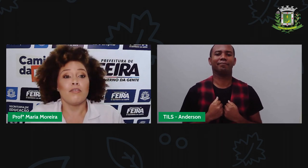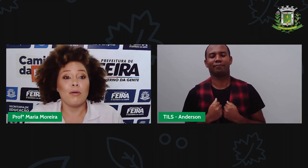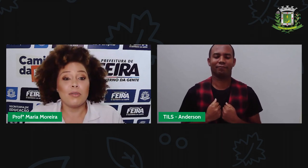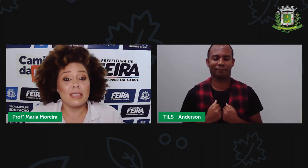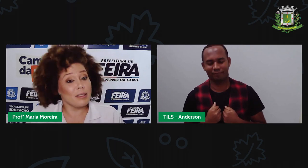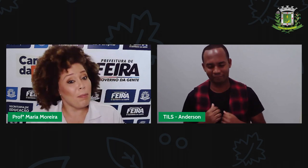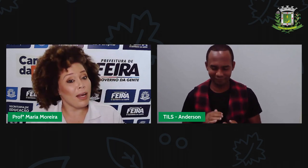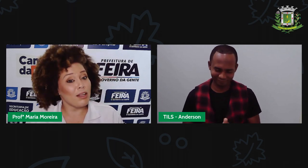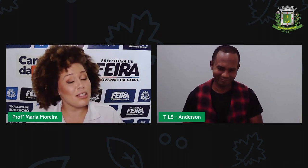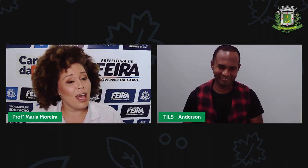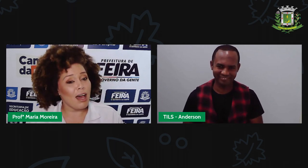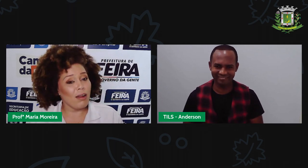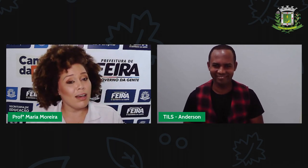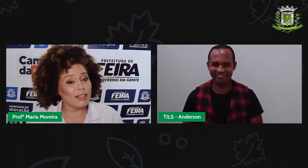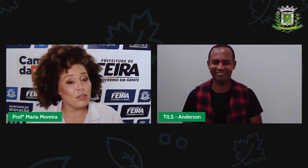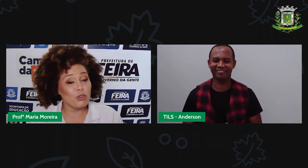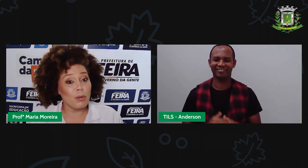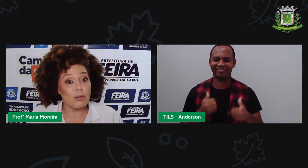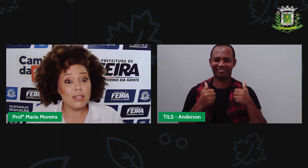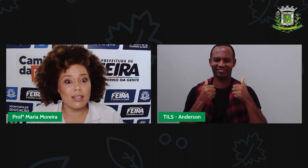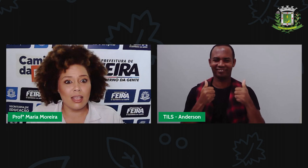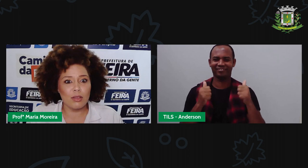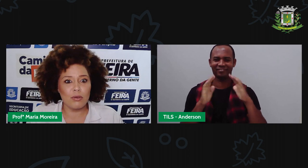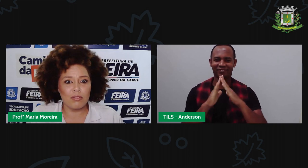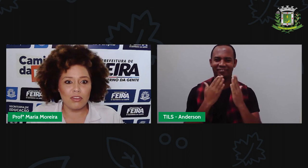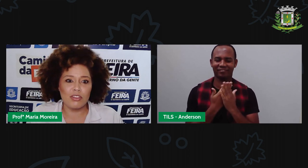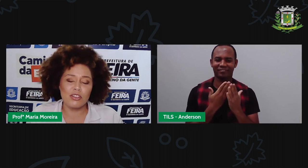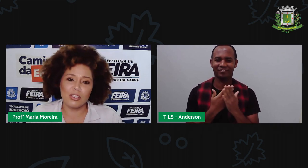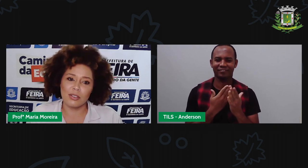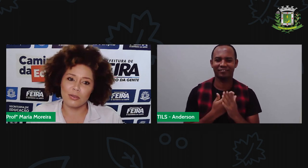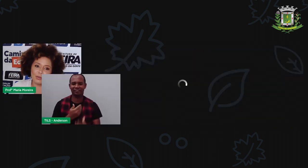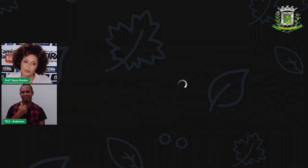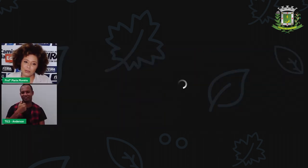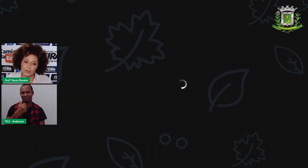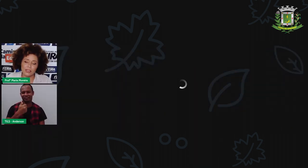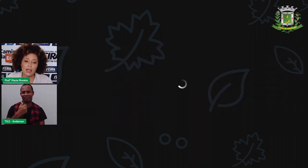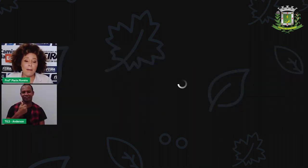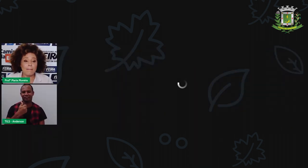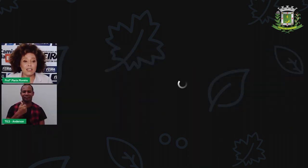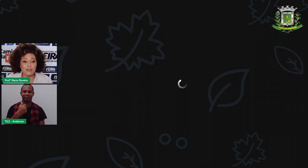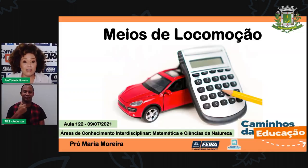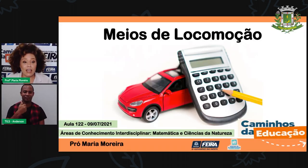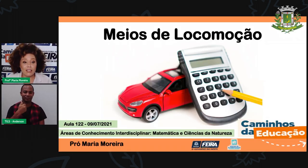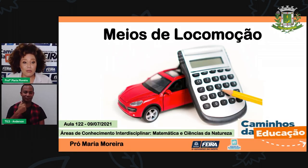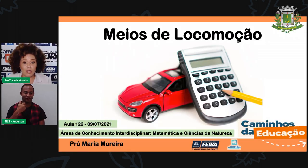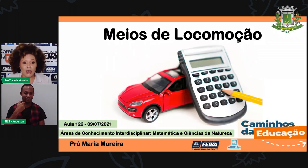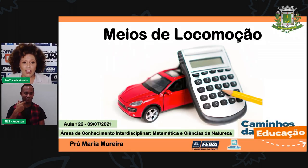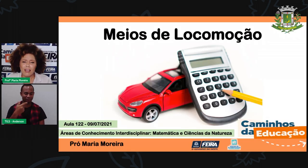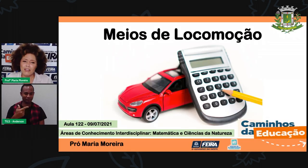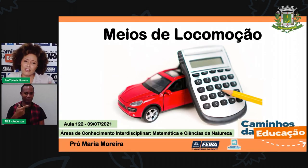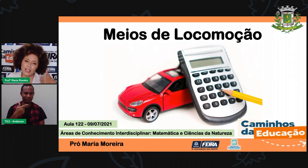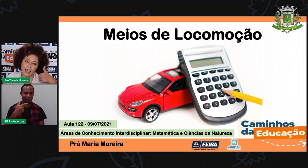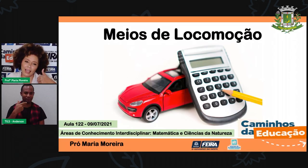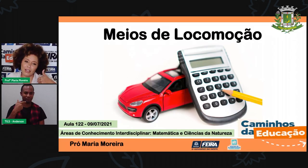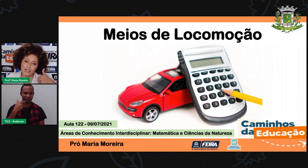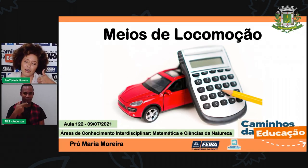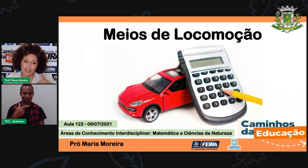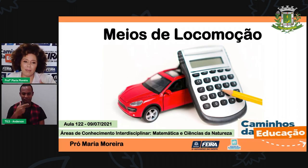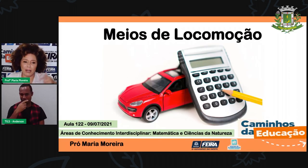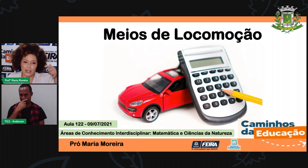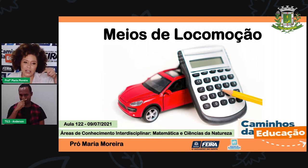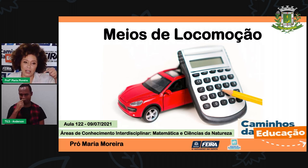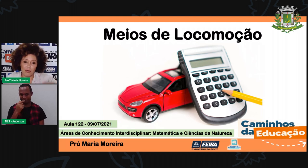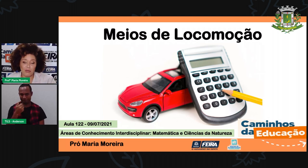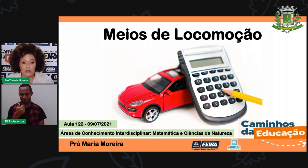então vamos para a nossa aula, Anderson, de número 122, mas não esqueçam do quê? De dar aquele